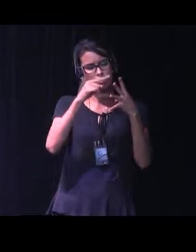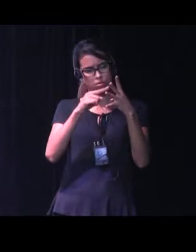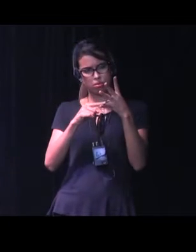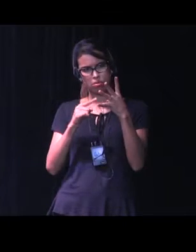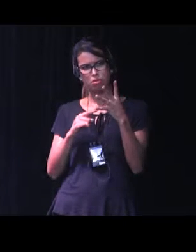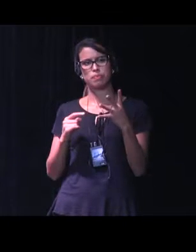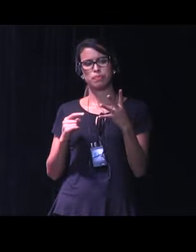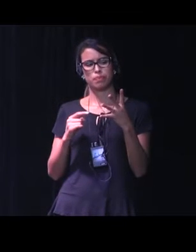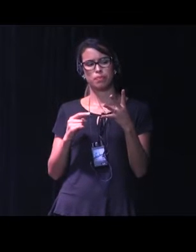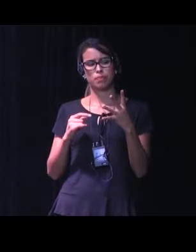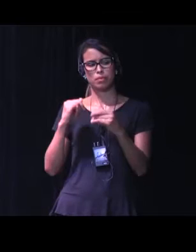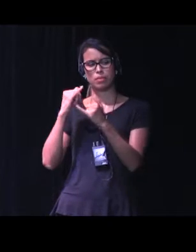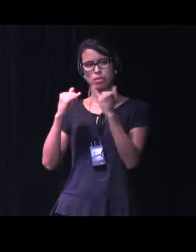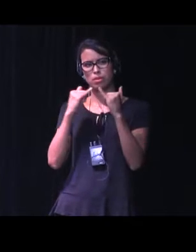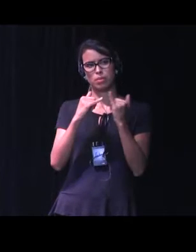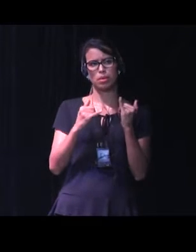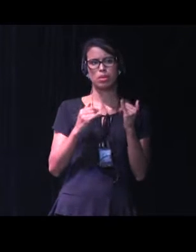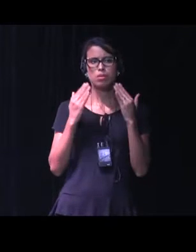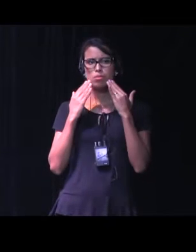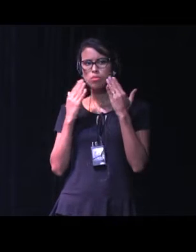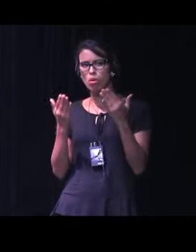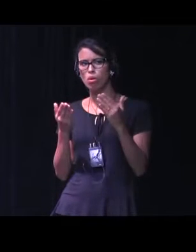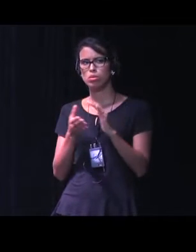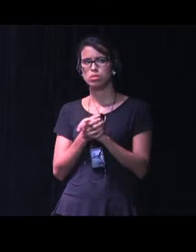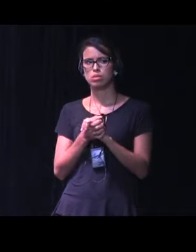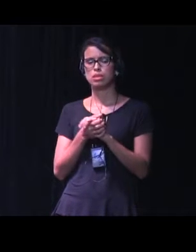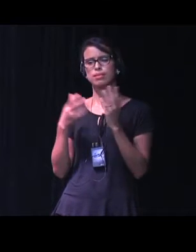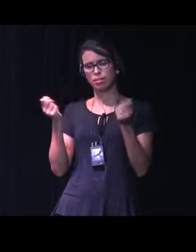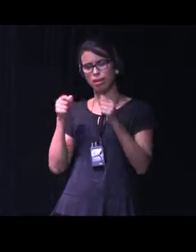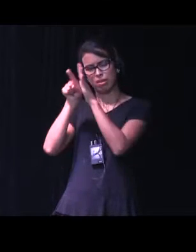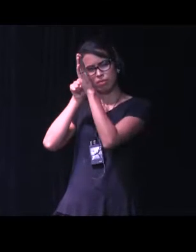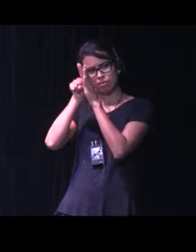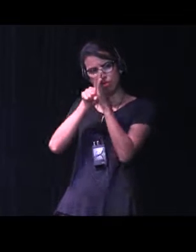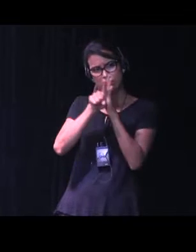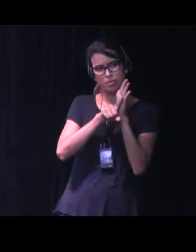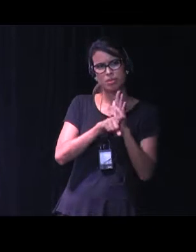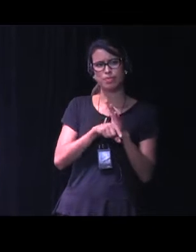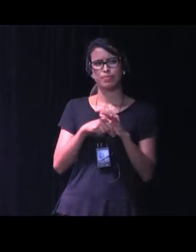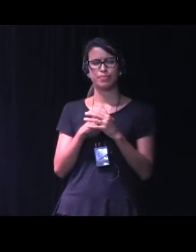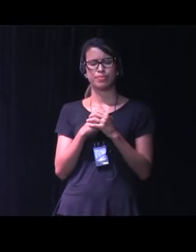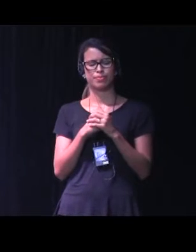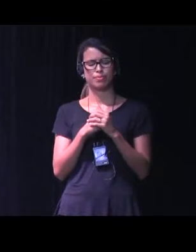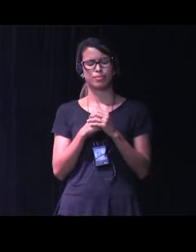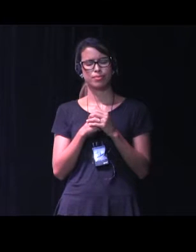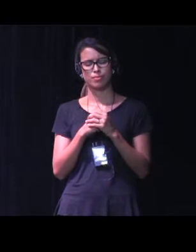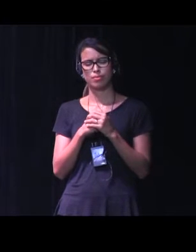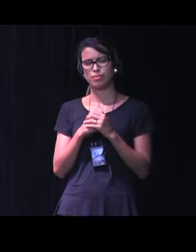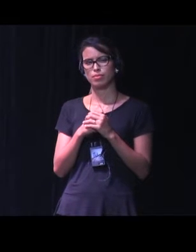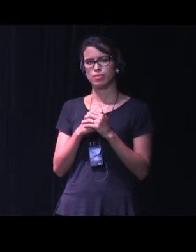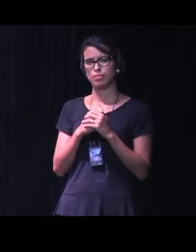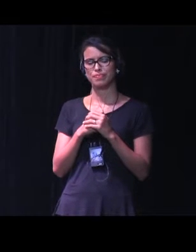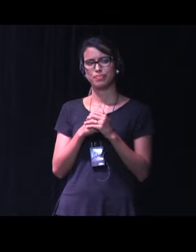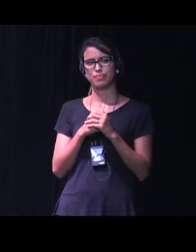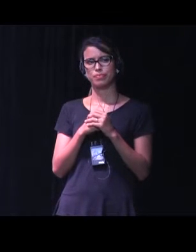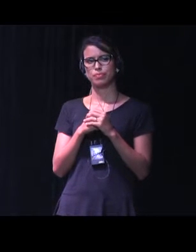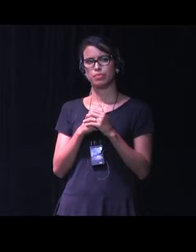certas semelhanças ou lições ou pesquisas que levei para a